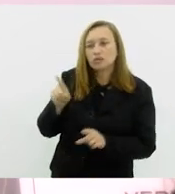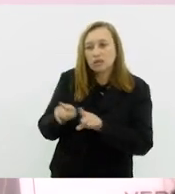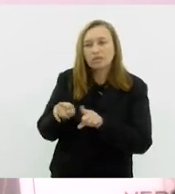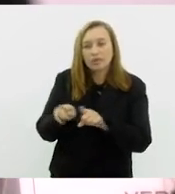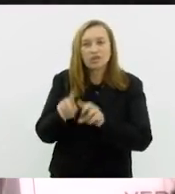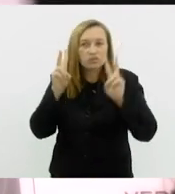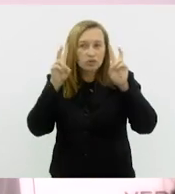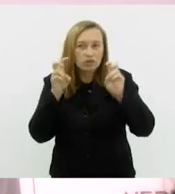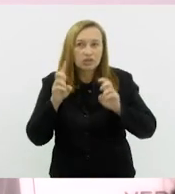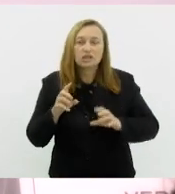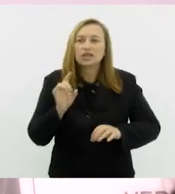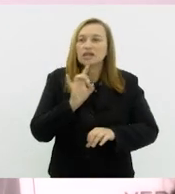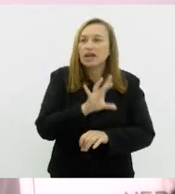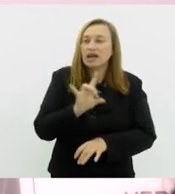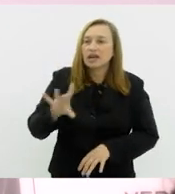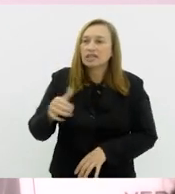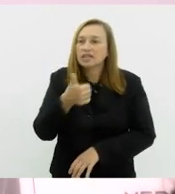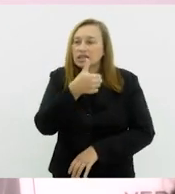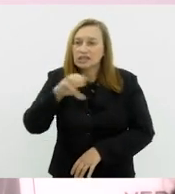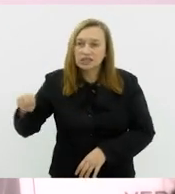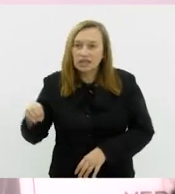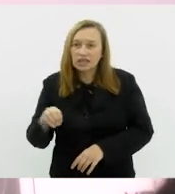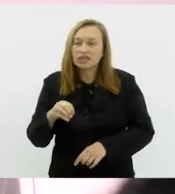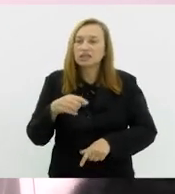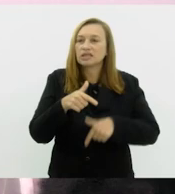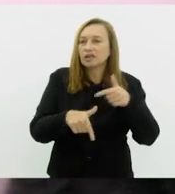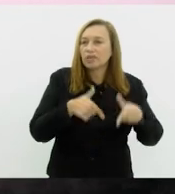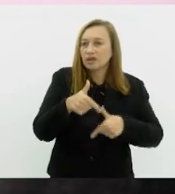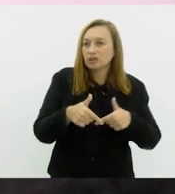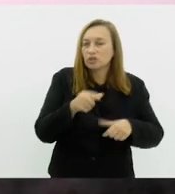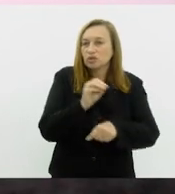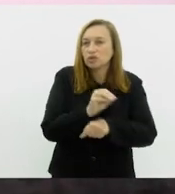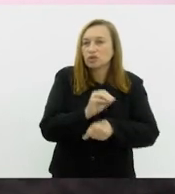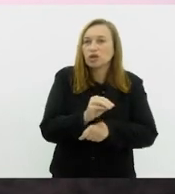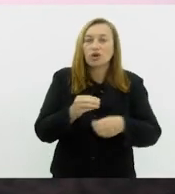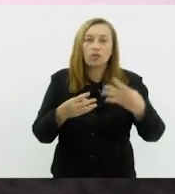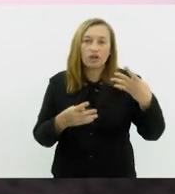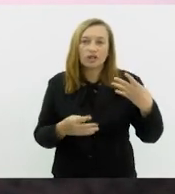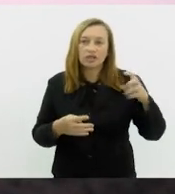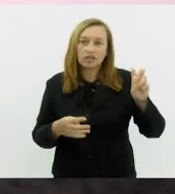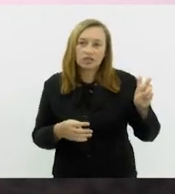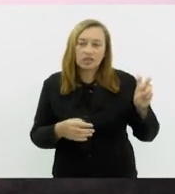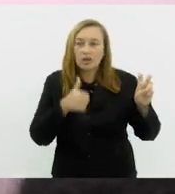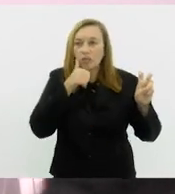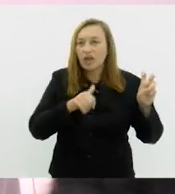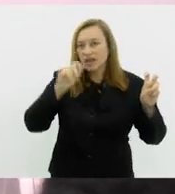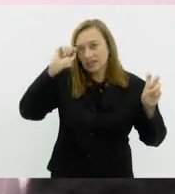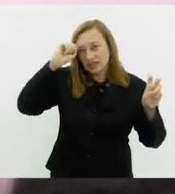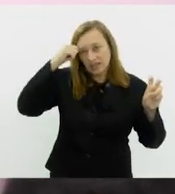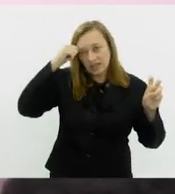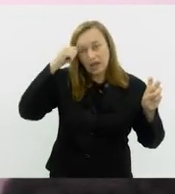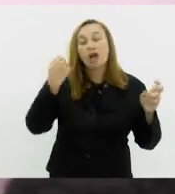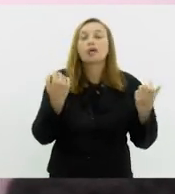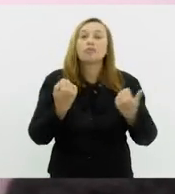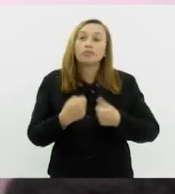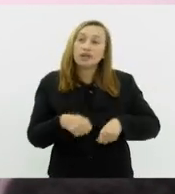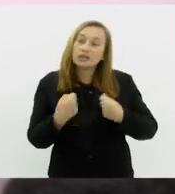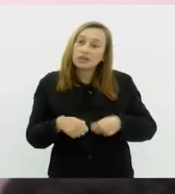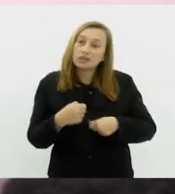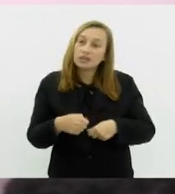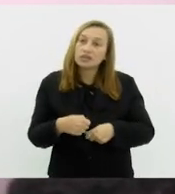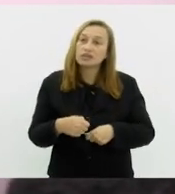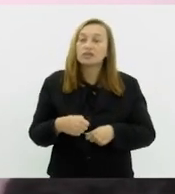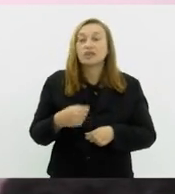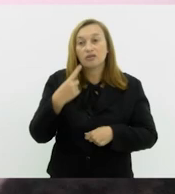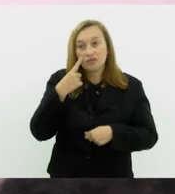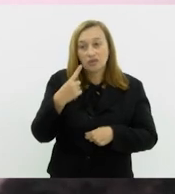aqui, é que a cada 100 trabalhadores de cuidado, 45 deles são mulheres negras. A gente precisa evidenciar esse